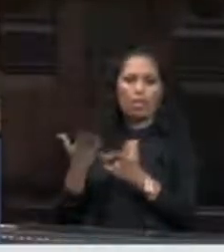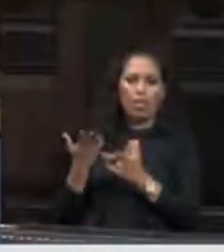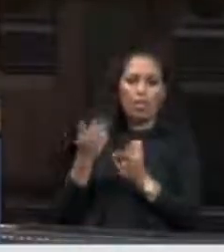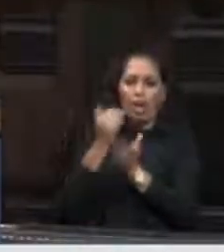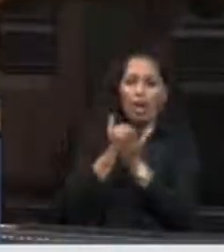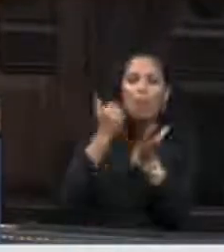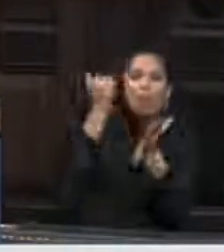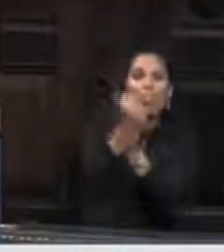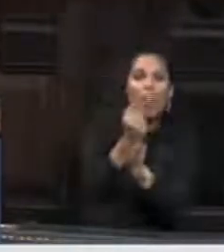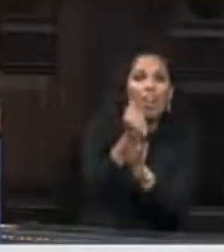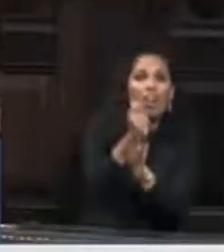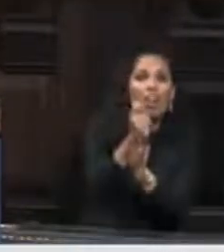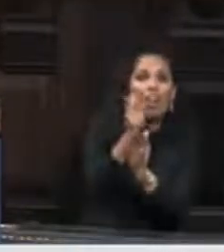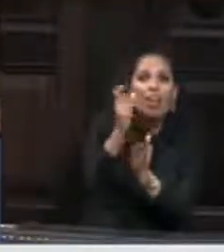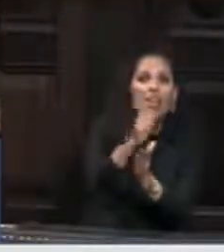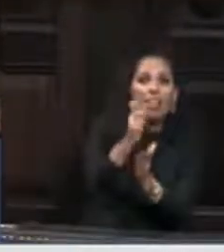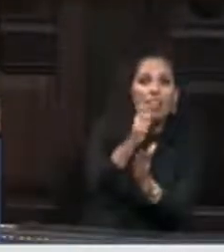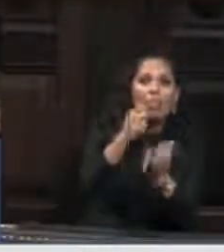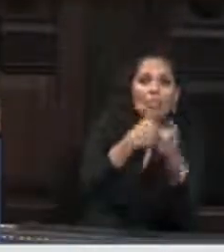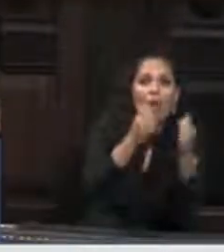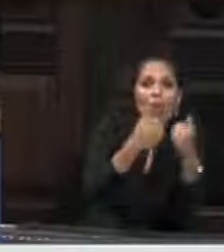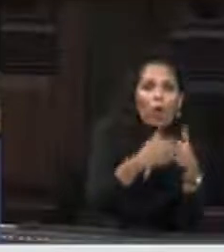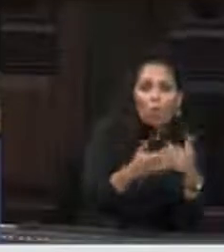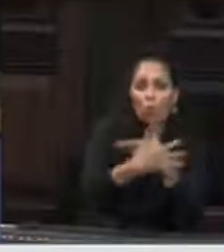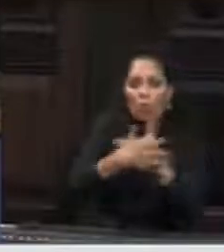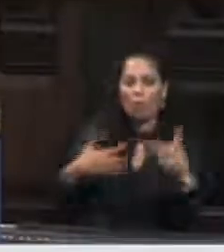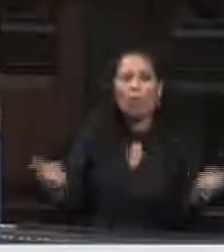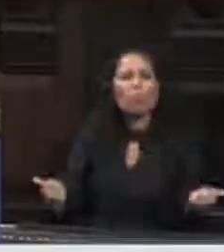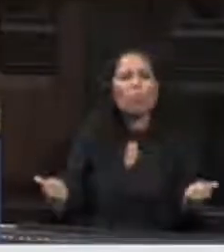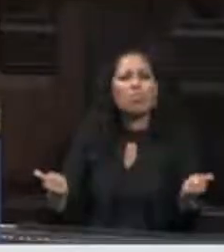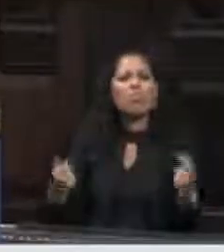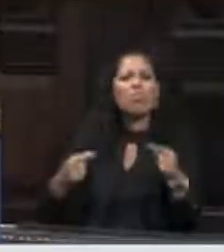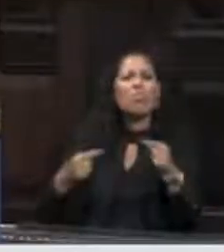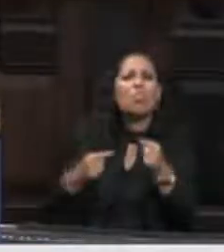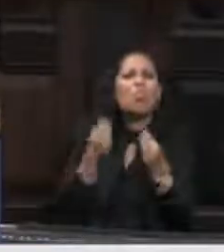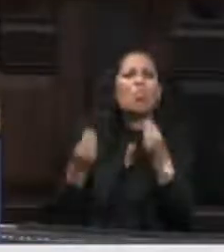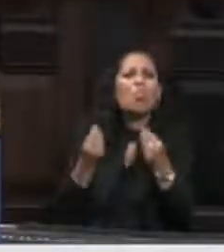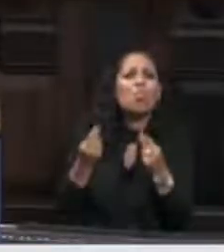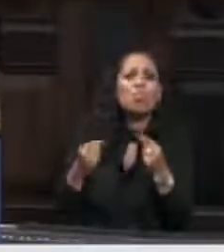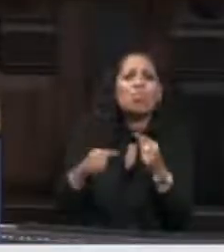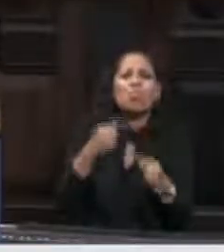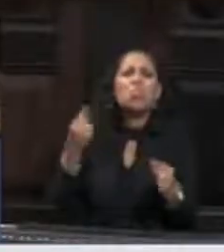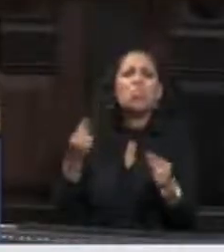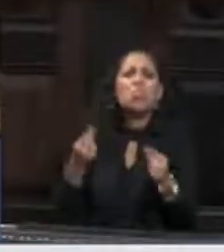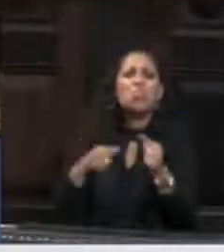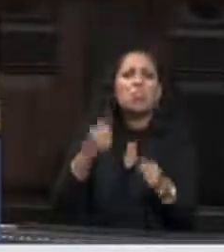Isso não teve dúvida. É o mesmo governo que insiste em não cumprir